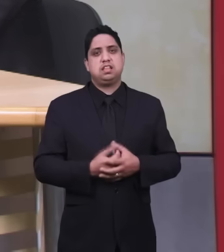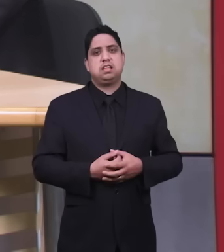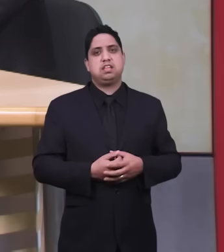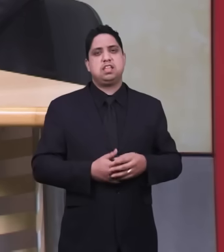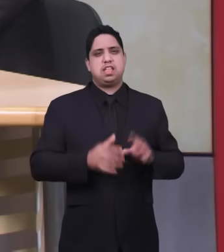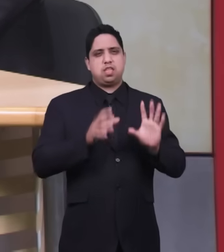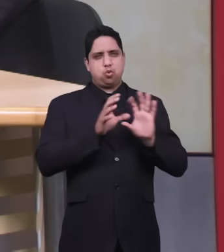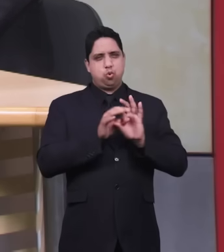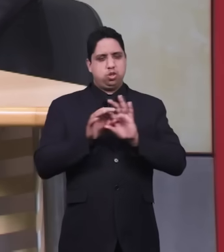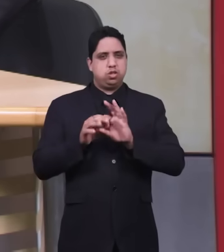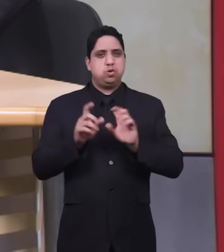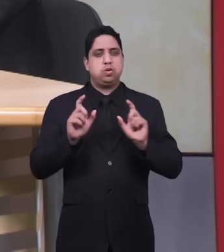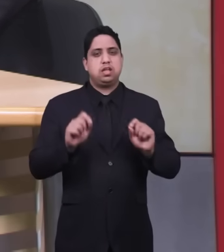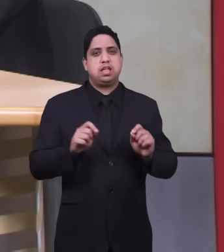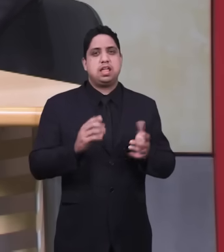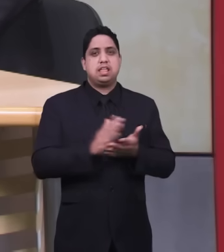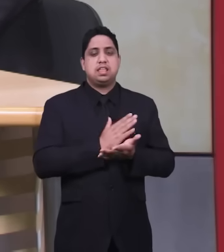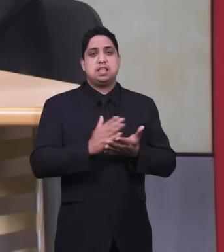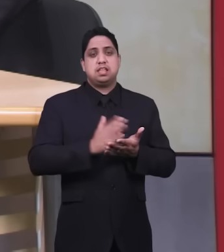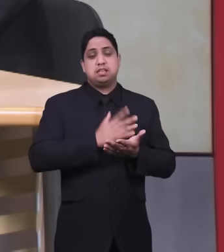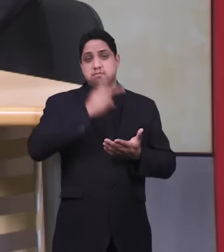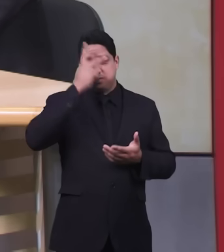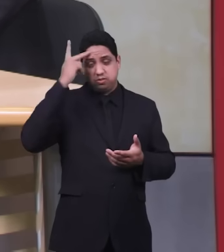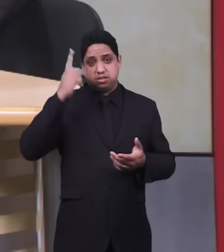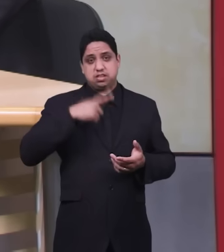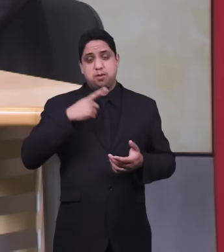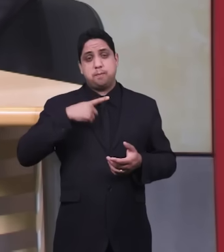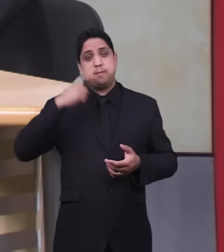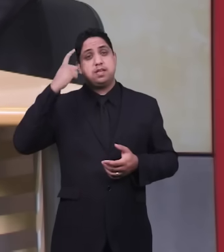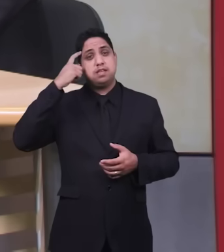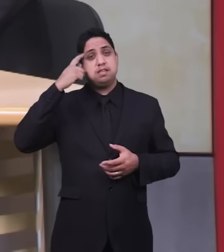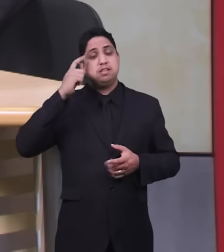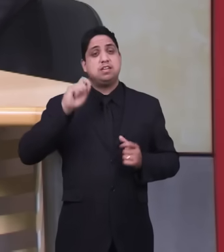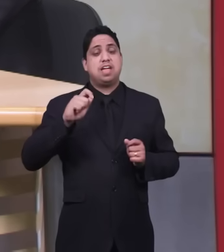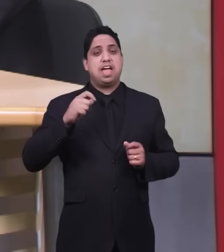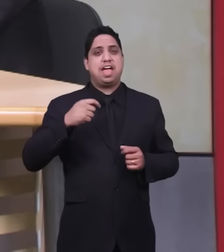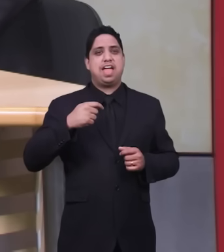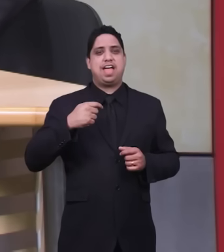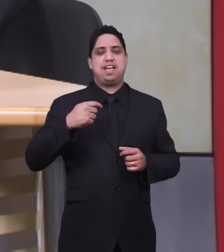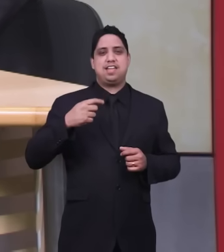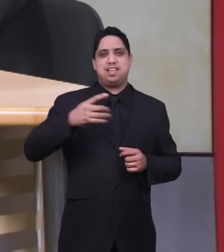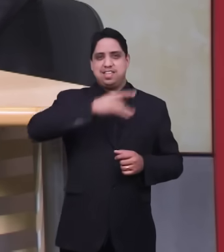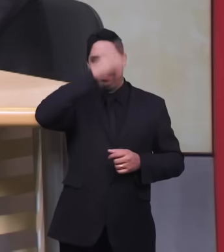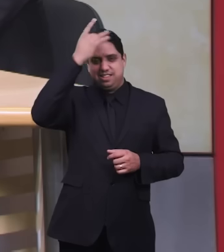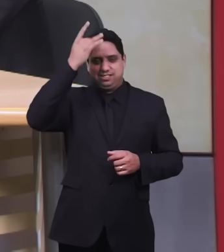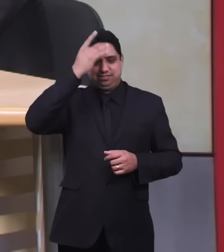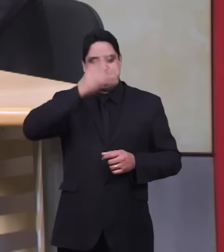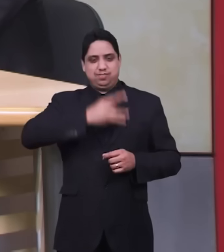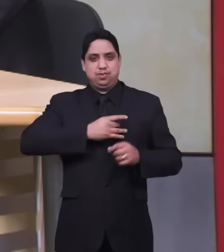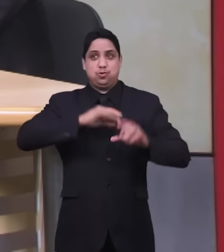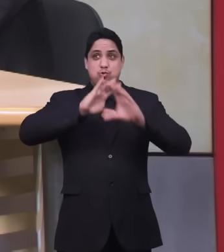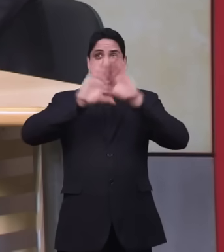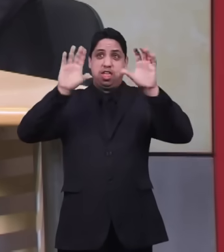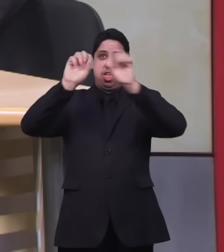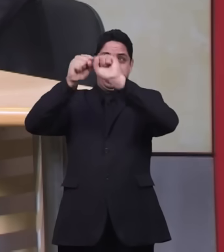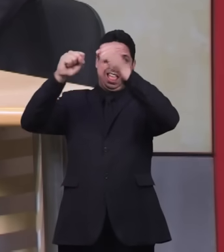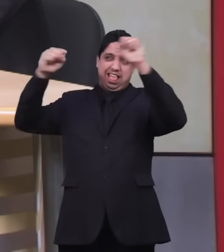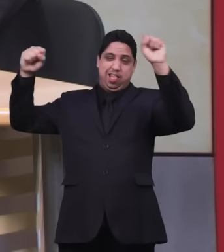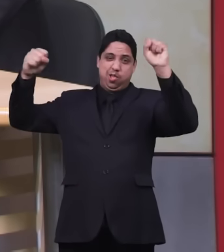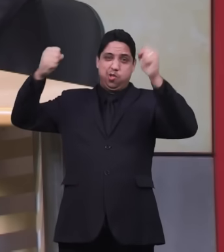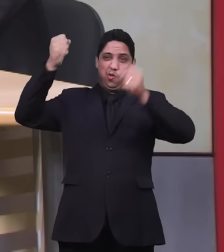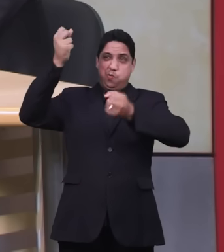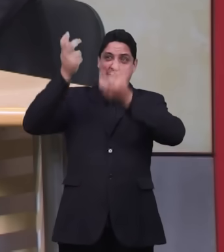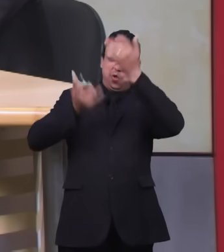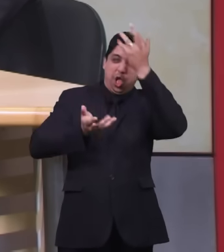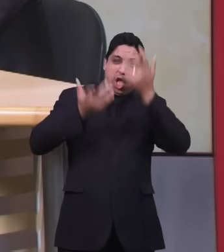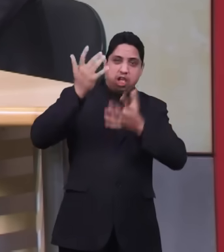esse contexto, né? Que às vezes as pessoas têm uma ideia, né? De vai ser batizado com o Santo, o céu vai abrir, vai crescer fogo, né?